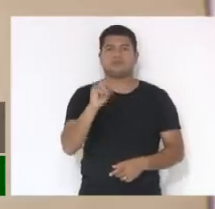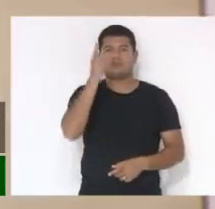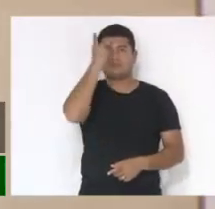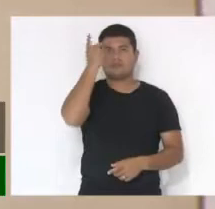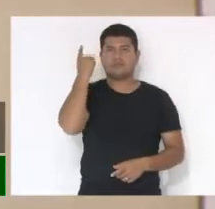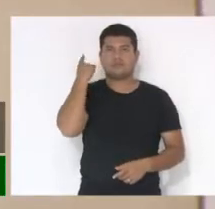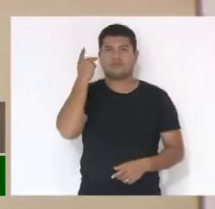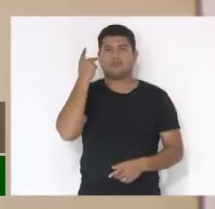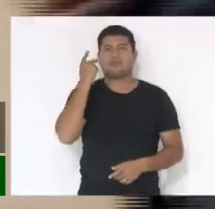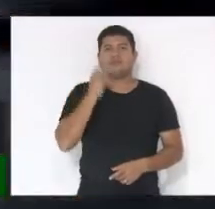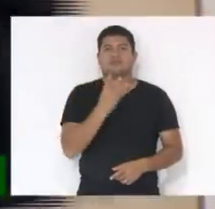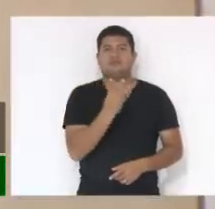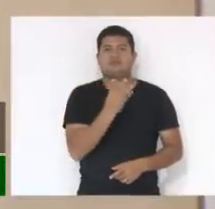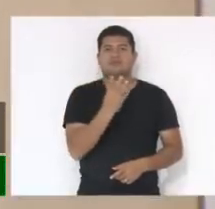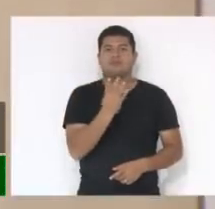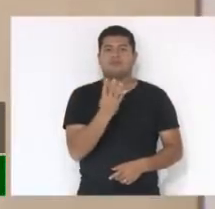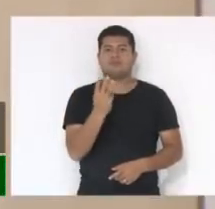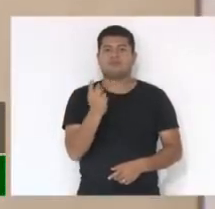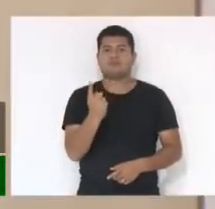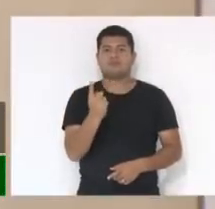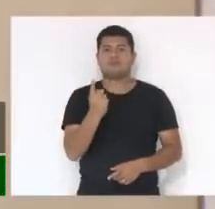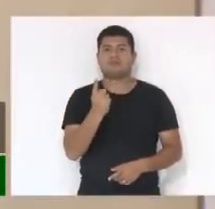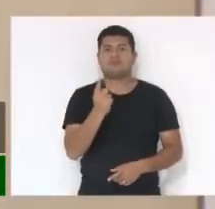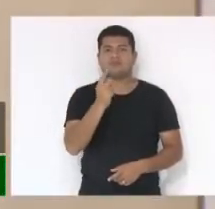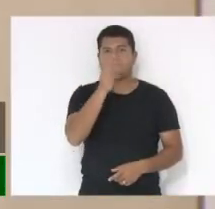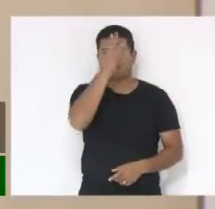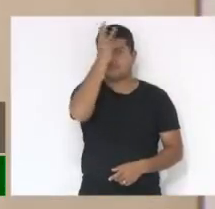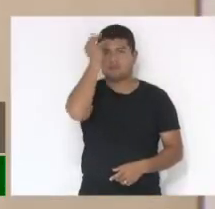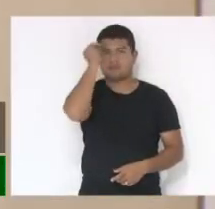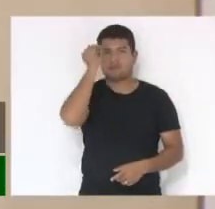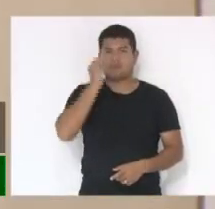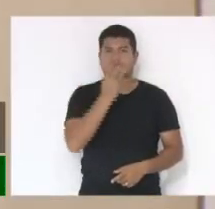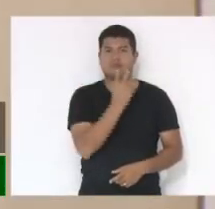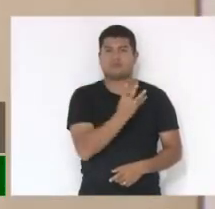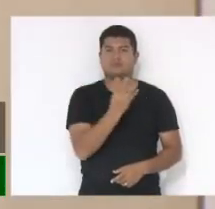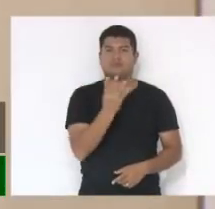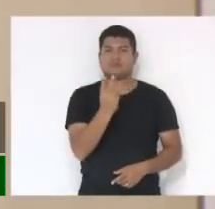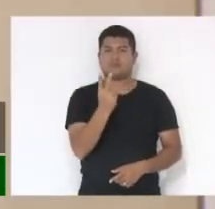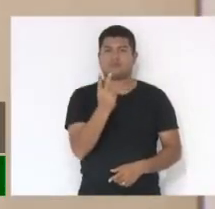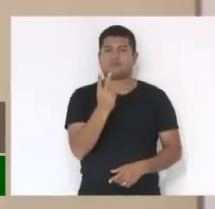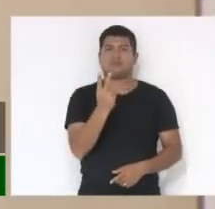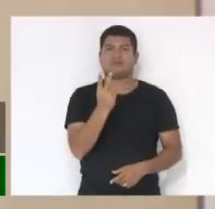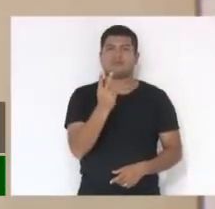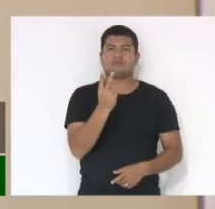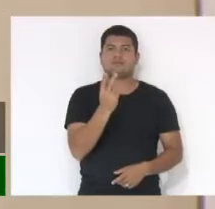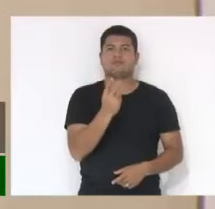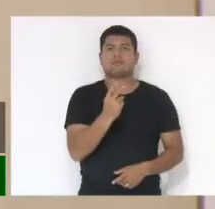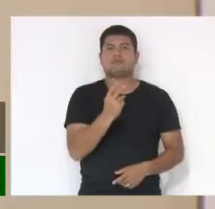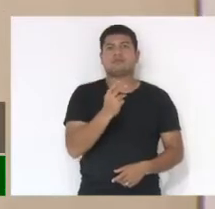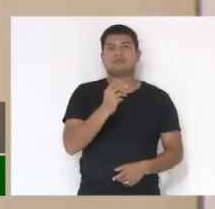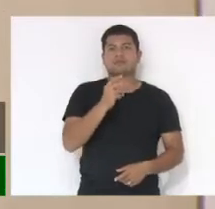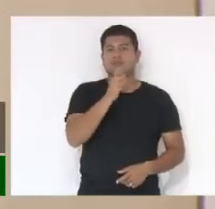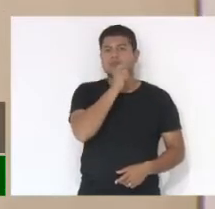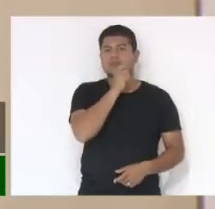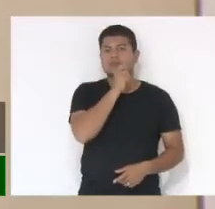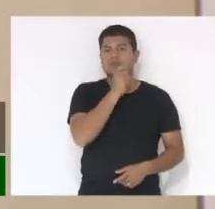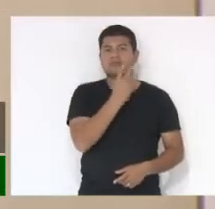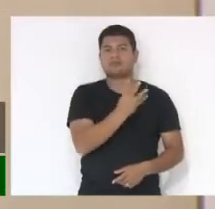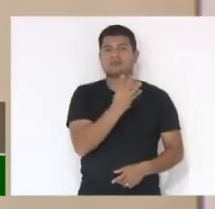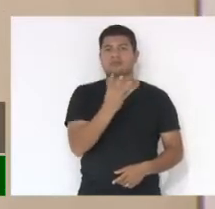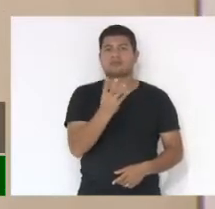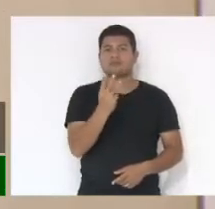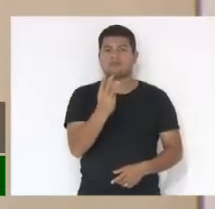Paulinha. Indicação 441, autoria deputada Luciane Carminati. Indicação 442, autoria deputada Ana Campagnolo.